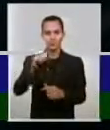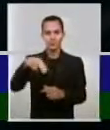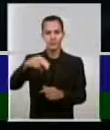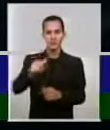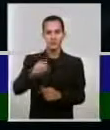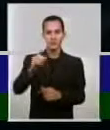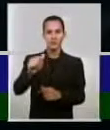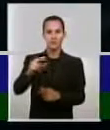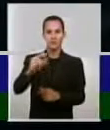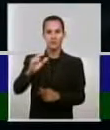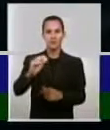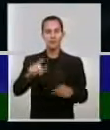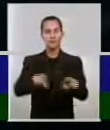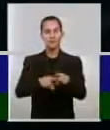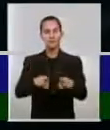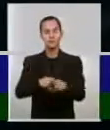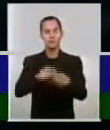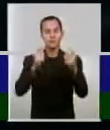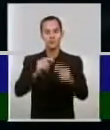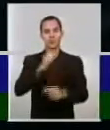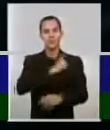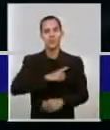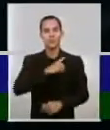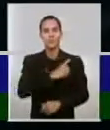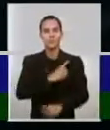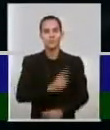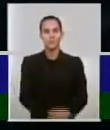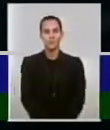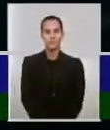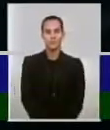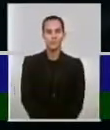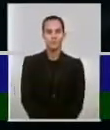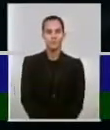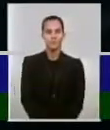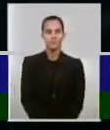e na Avenida Solidariedade, Bairro Dom Almir.